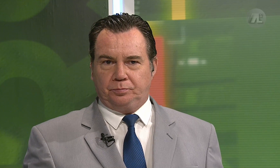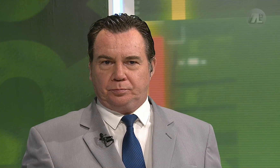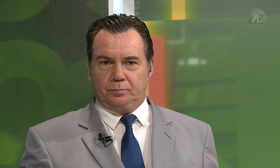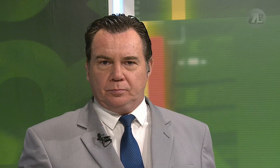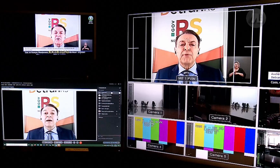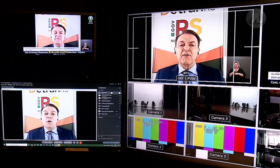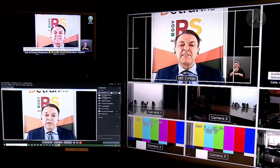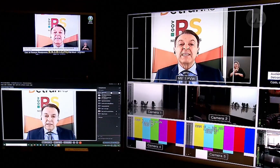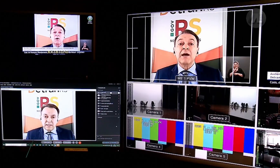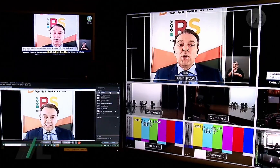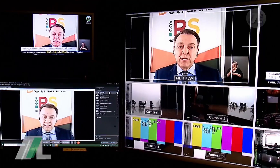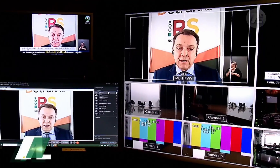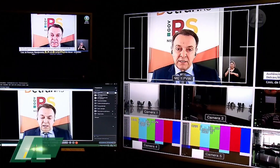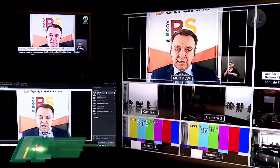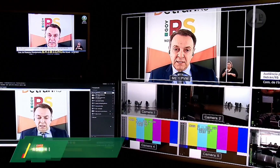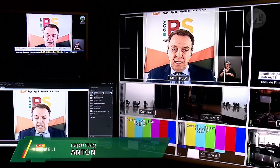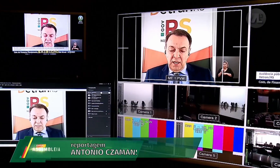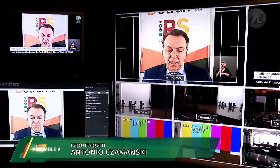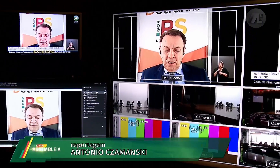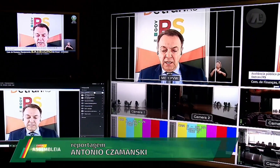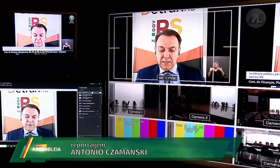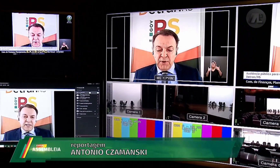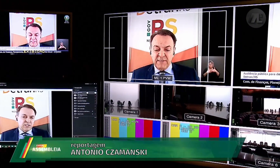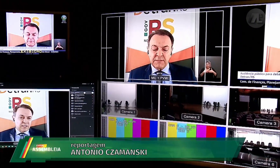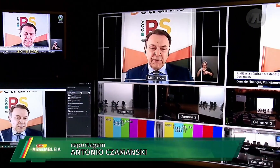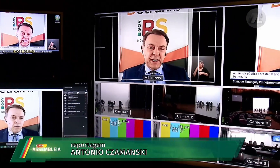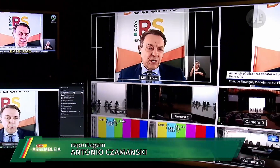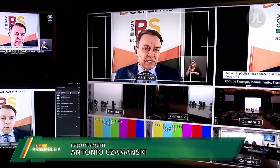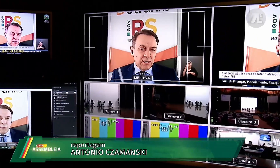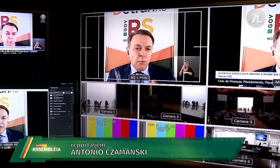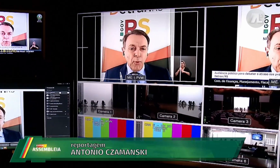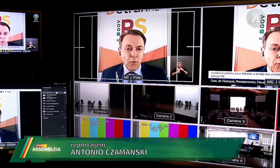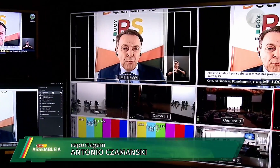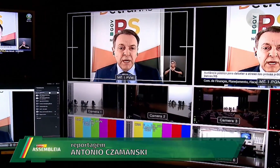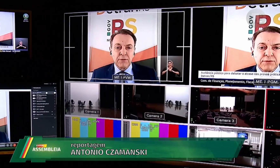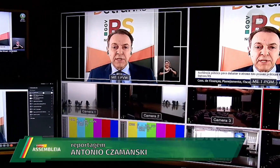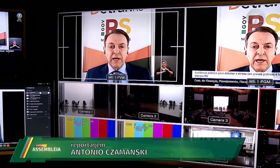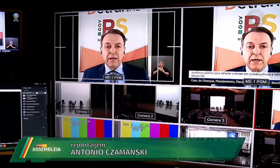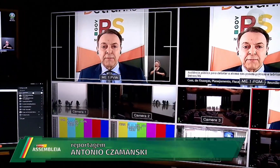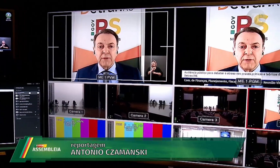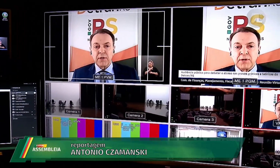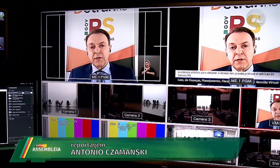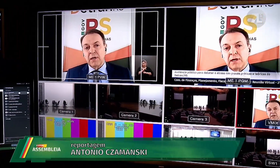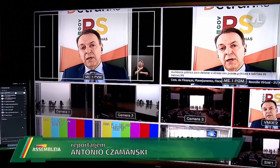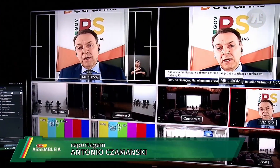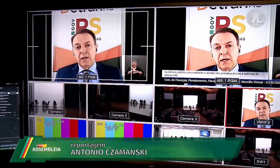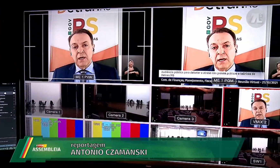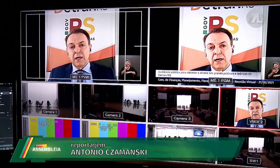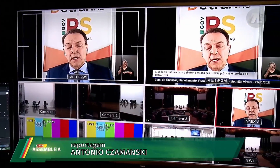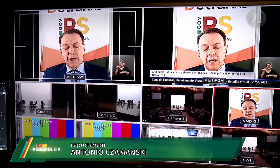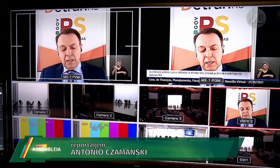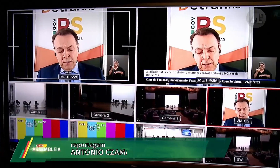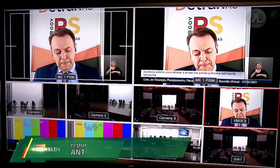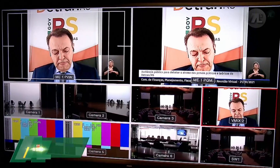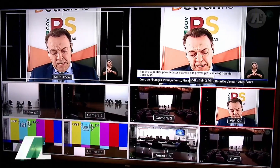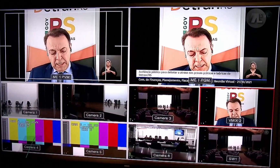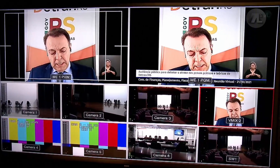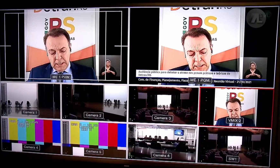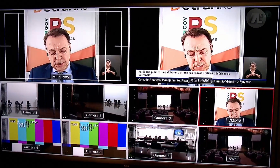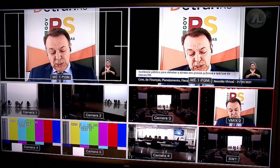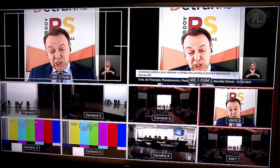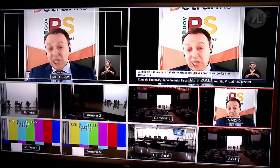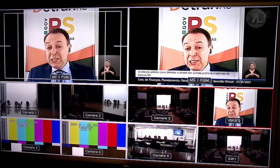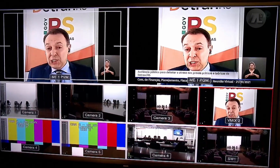risco e o diretor-geral do Detran informou que não há problemas com as provas teóricas apenas